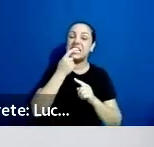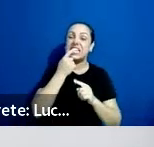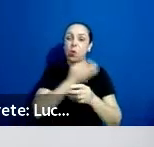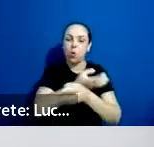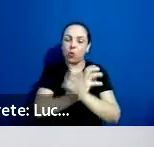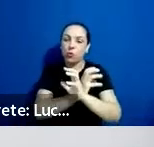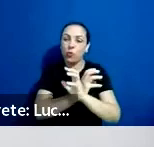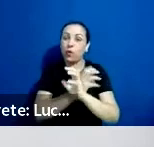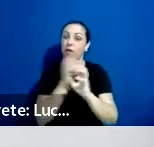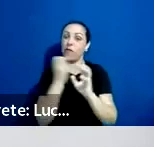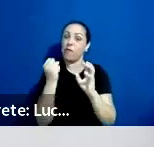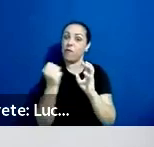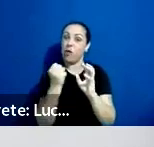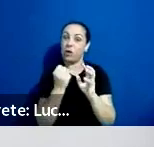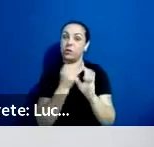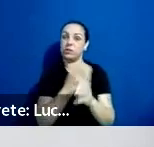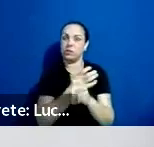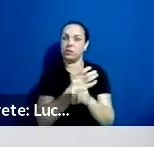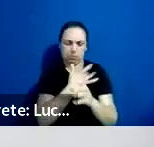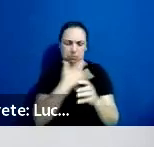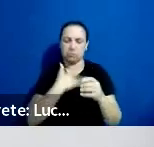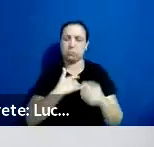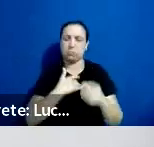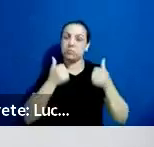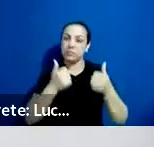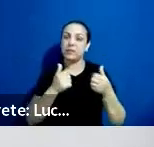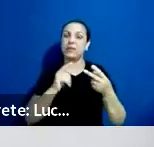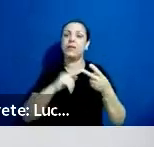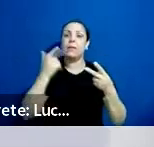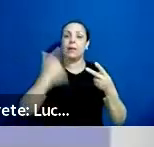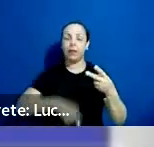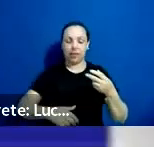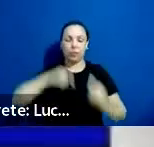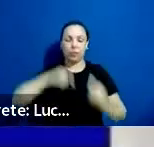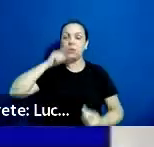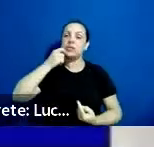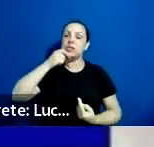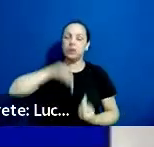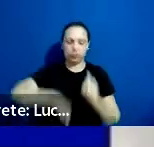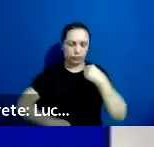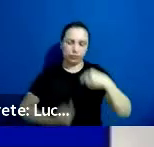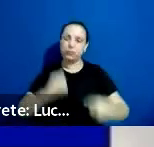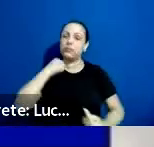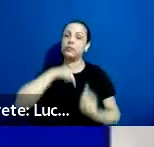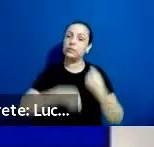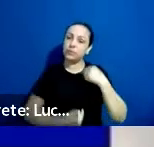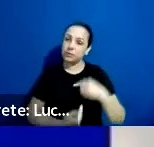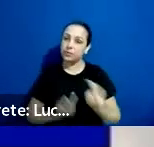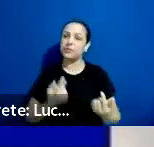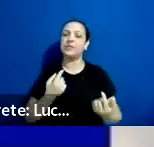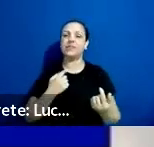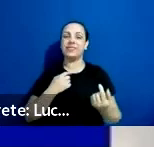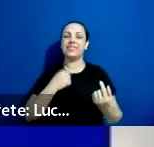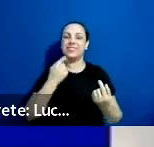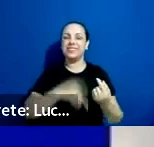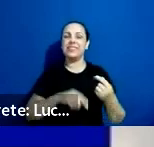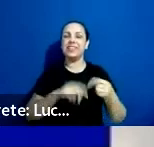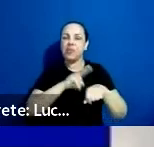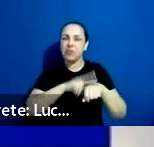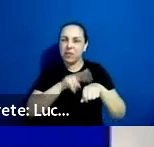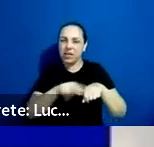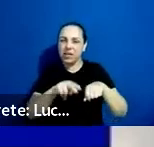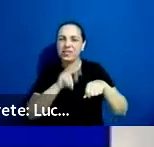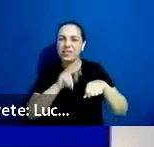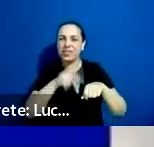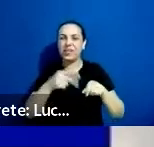da oxigenação sanguínea, aumento dos minerais pelo TOP-H+. E o que é importante a gente falar? Nós não estamos falando